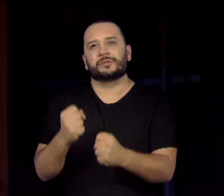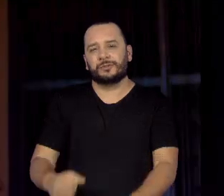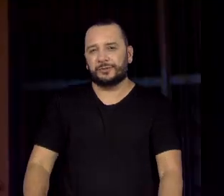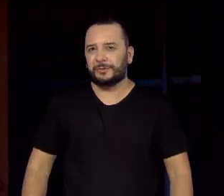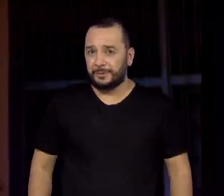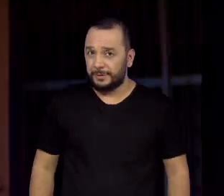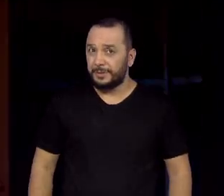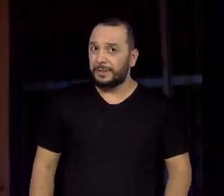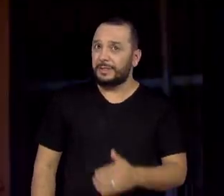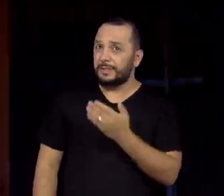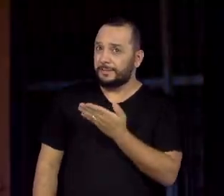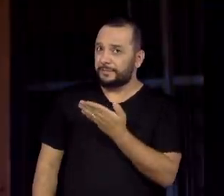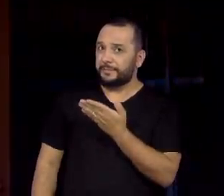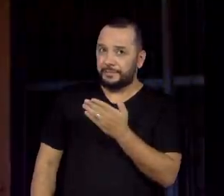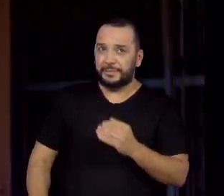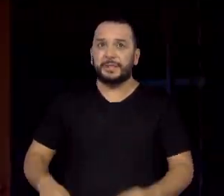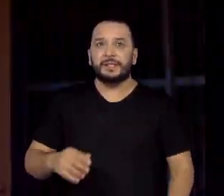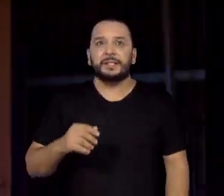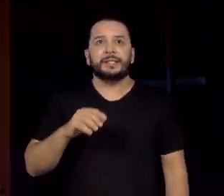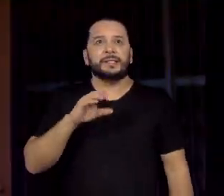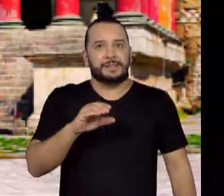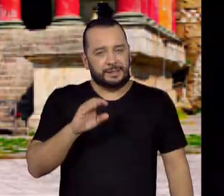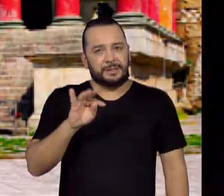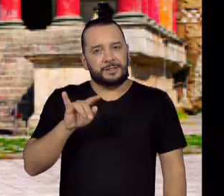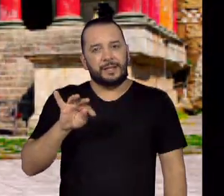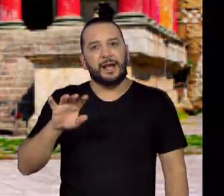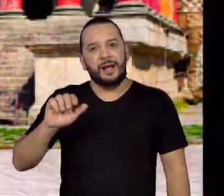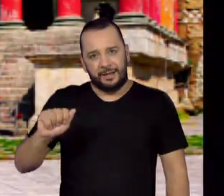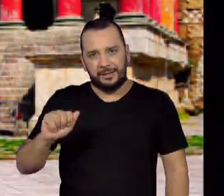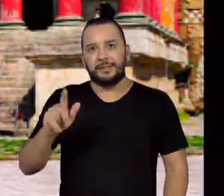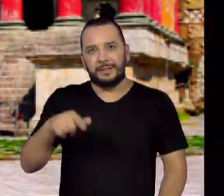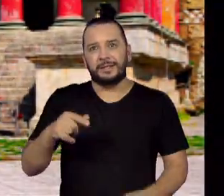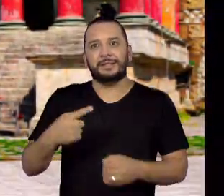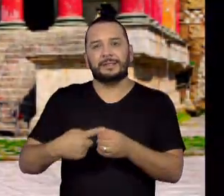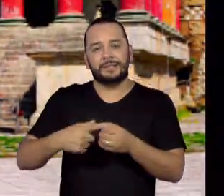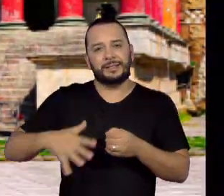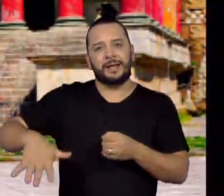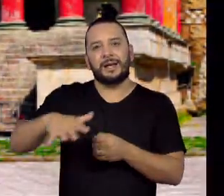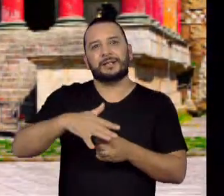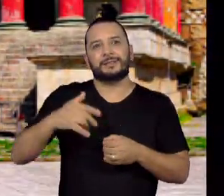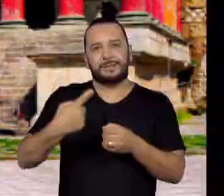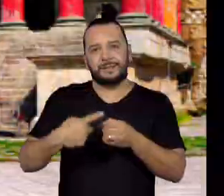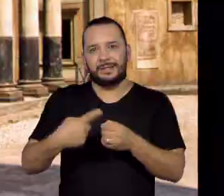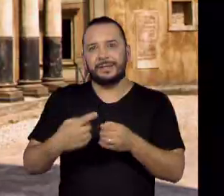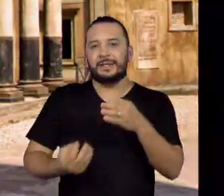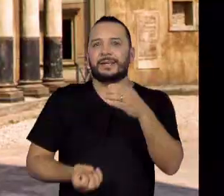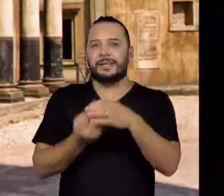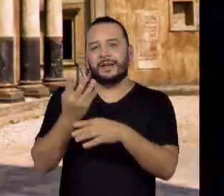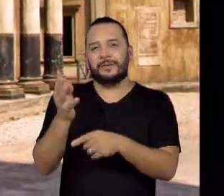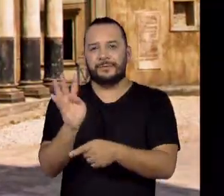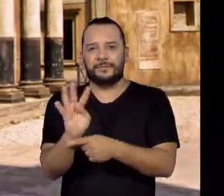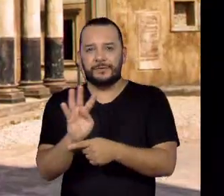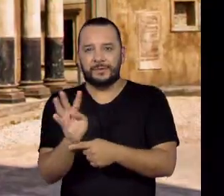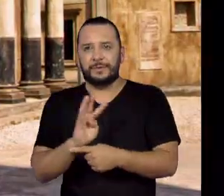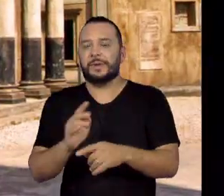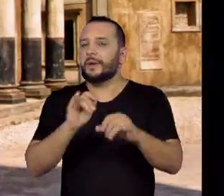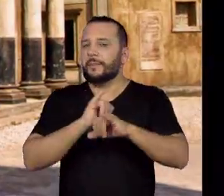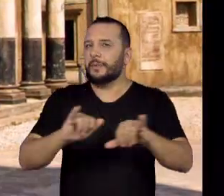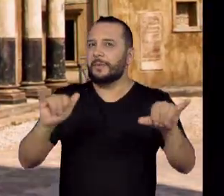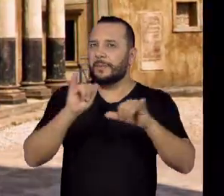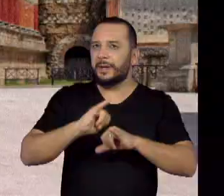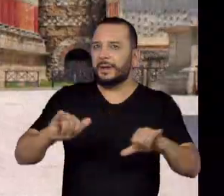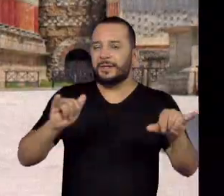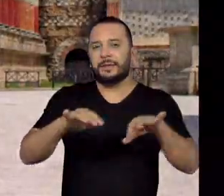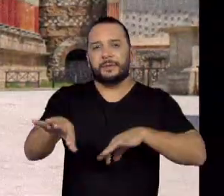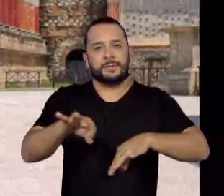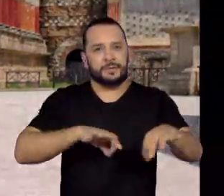A Cinecittà, ou a Cidade do Cinema, foi criada com a clara intenção de produzir filmes de propaganda para o